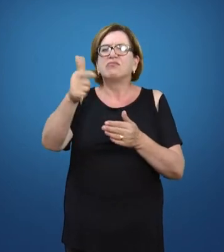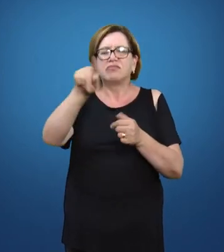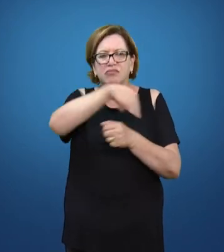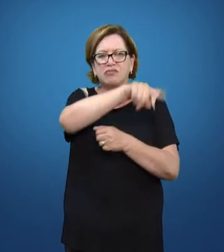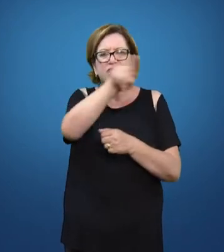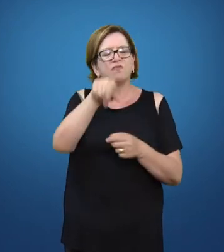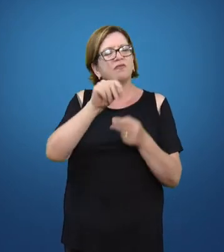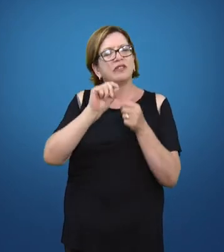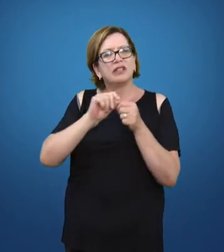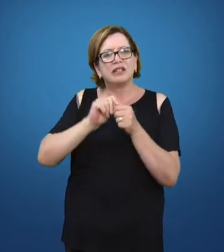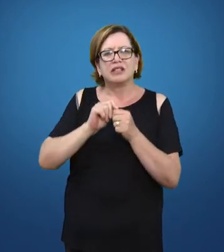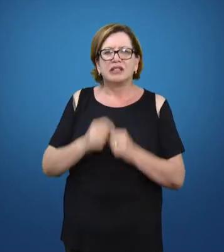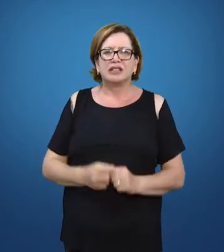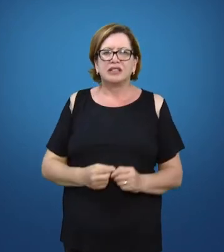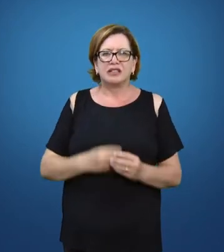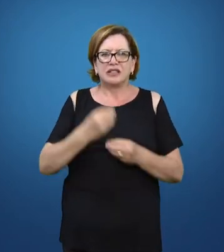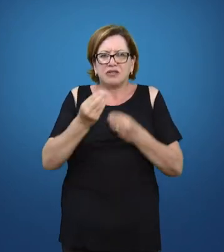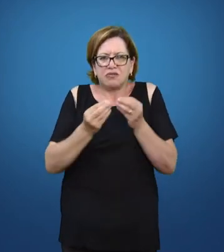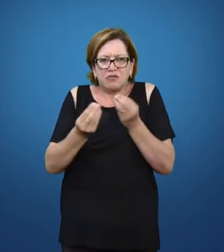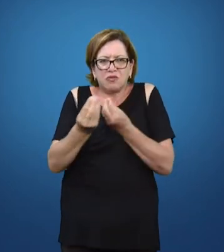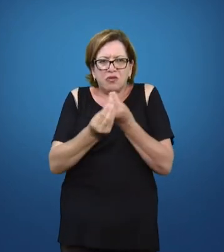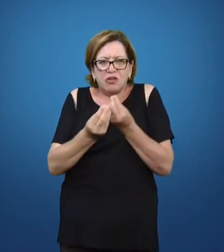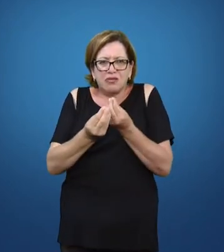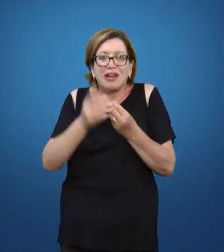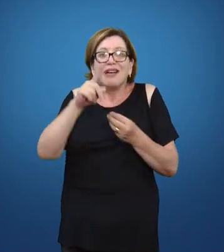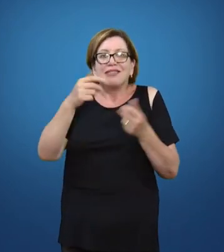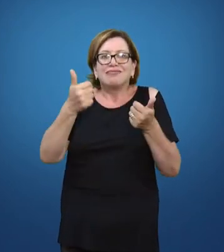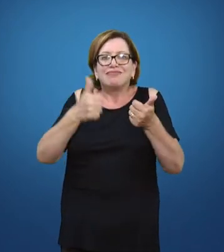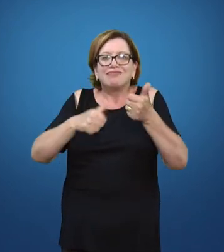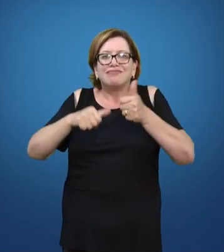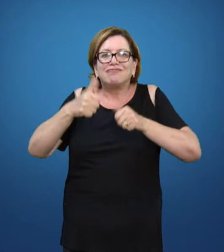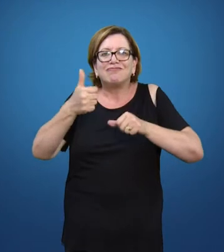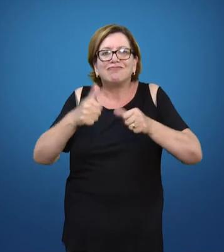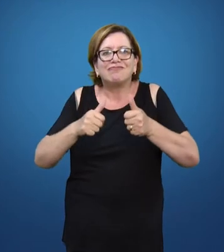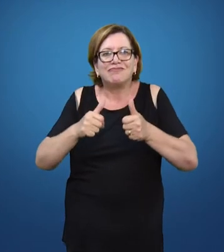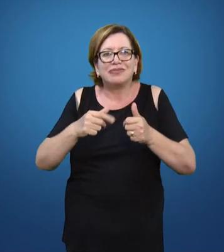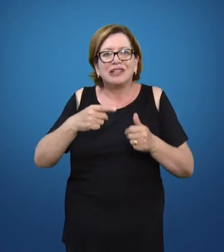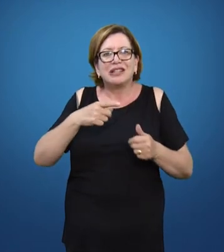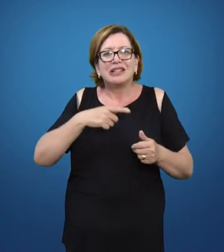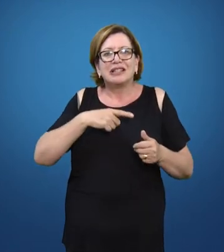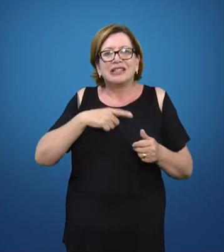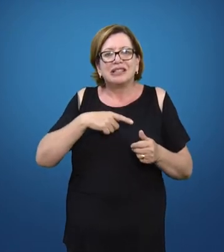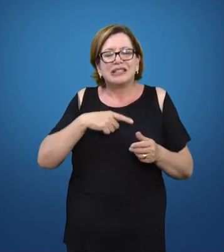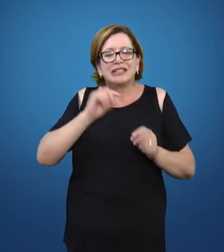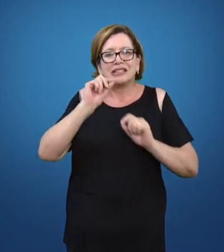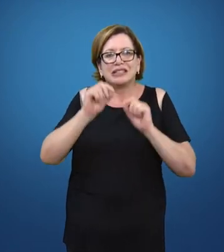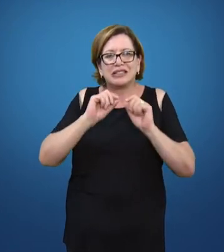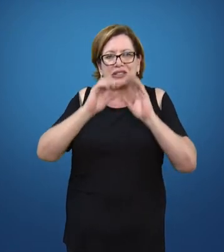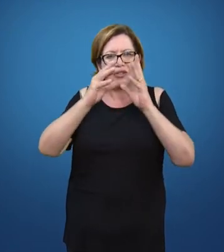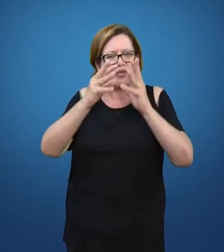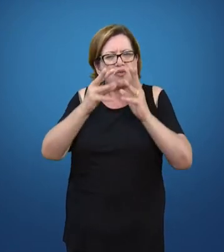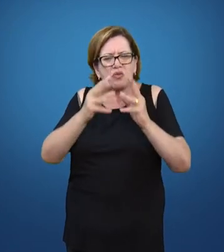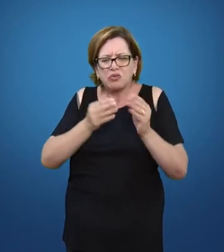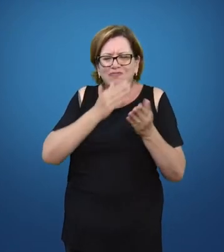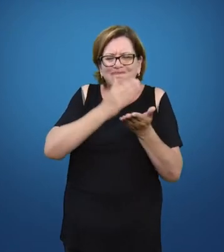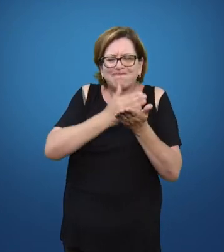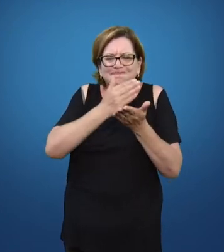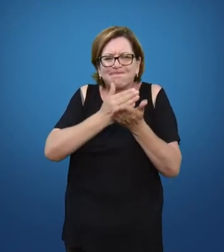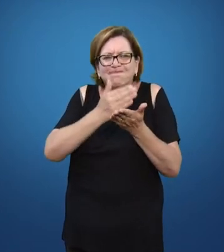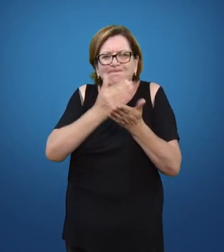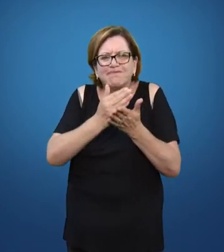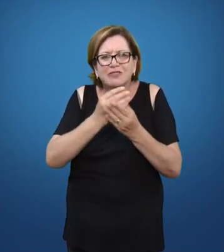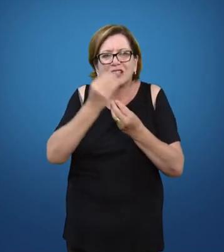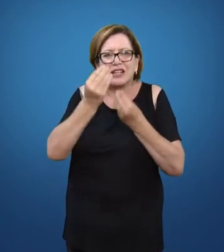fazerem então a forma de avaliação da disciplina ela está é pautada em todo o processo que